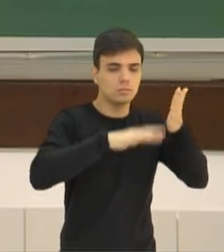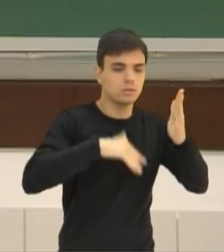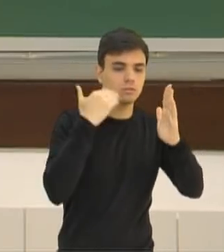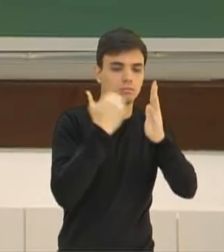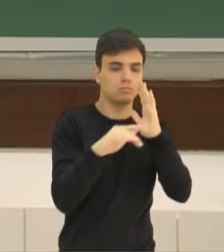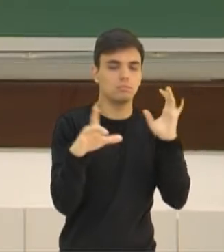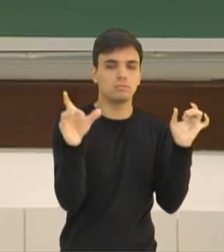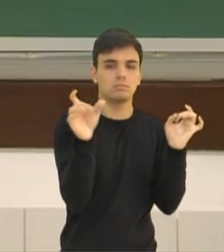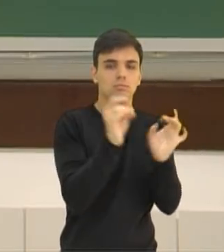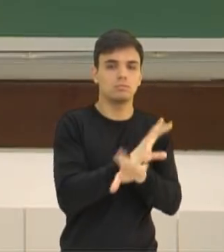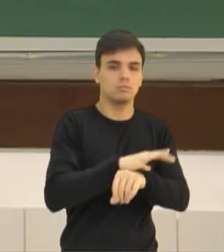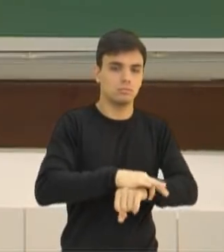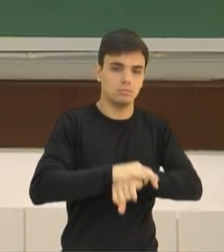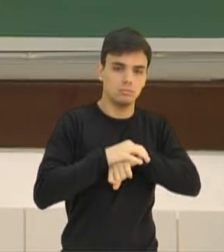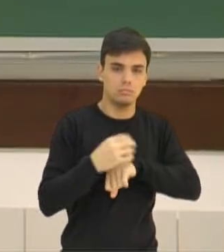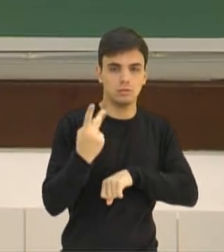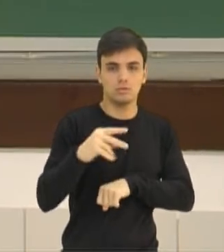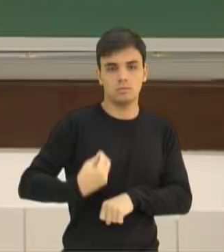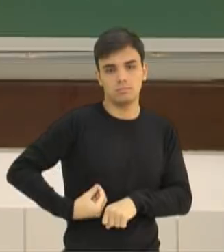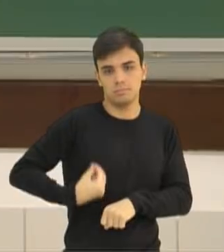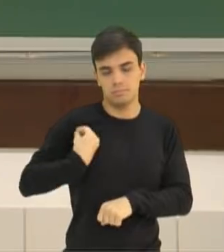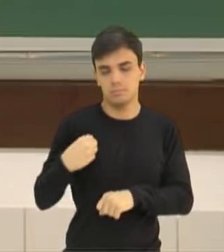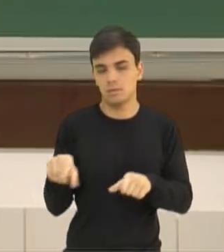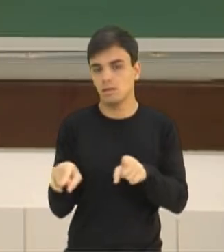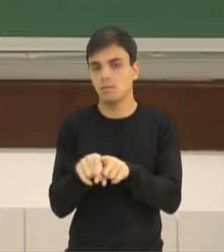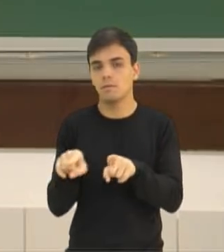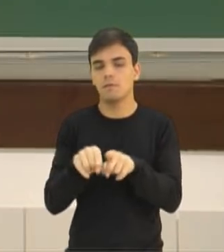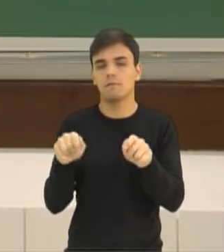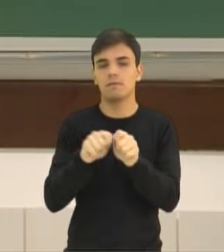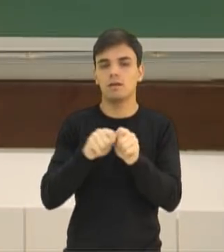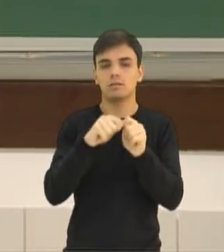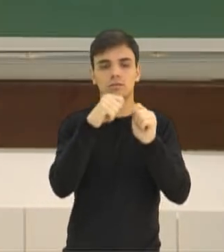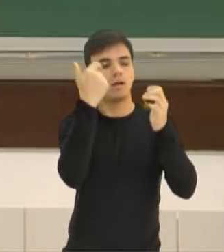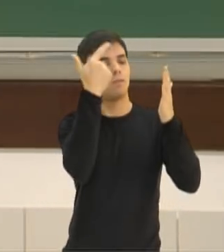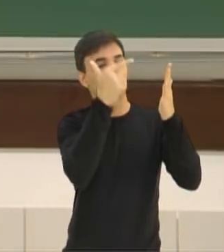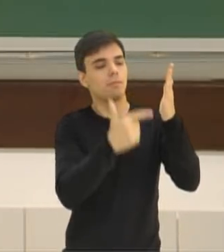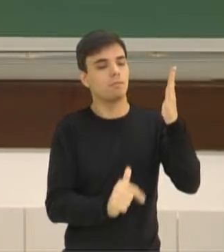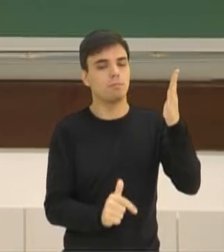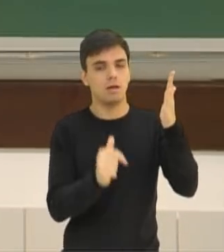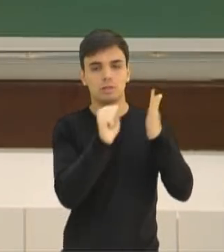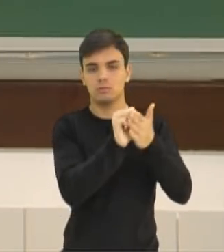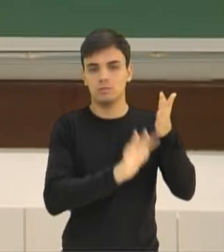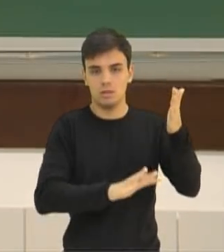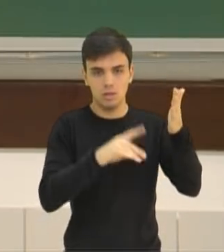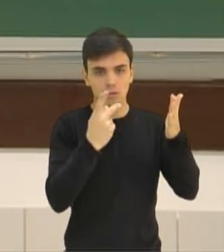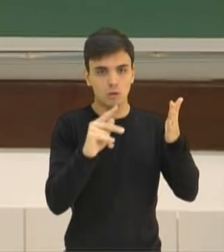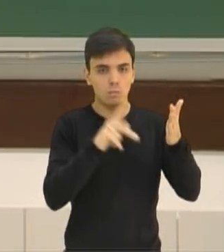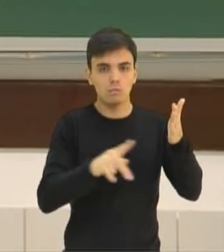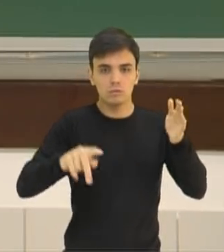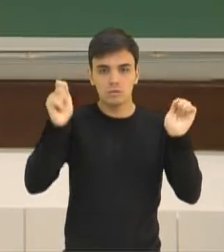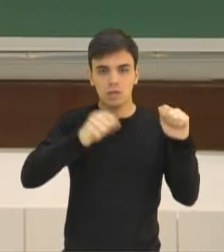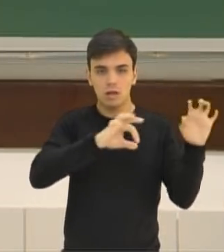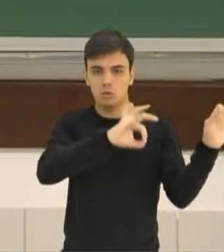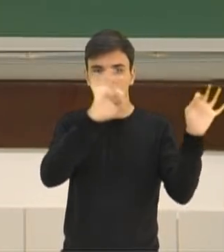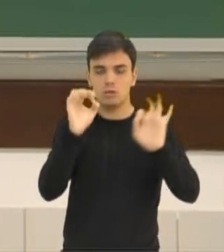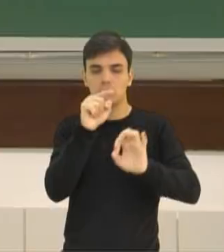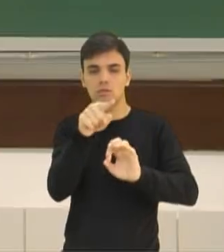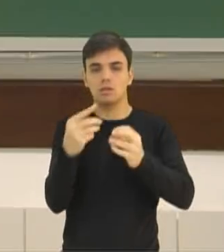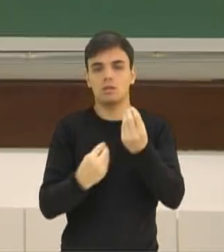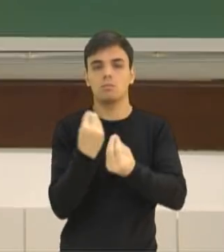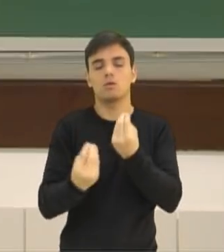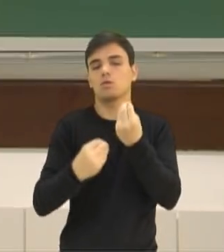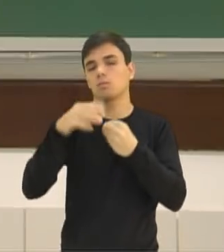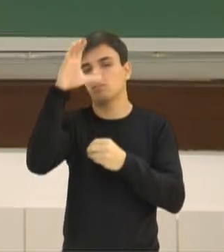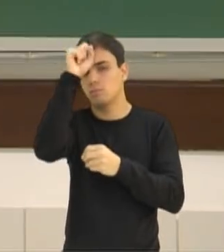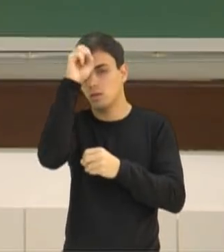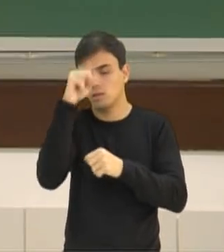envia, registrou tua presença. Façam também as outras atividades que são postadas para que o professor possa acompanhar vocês ali e o rendimento de